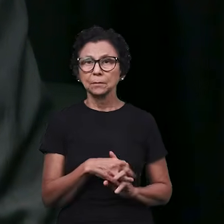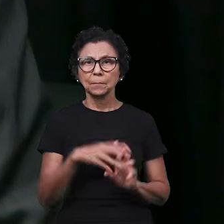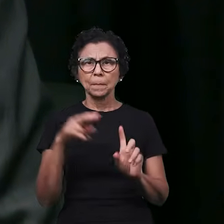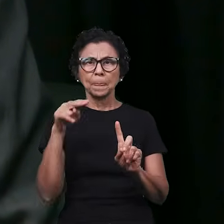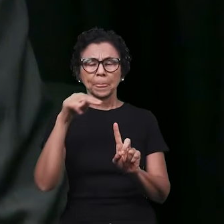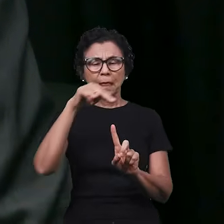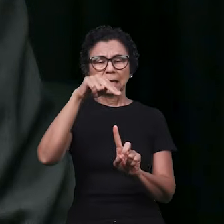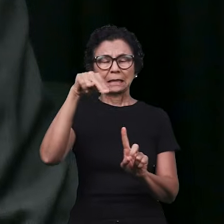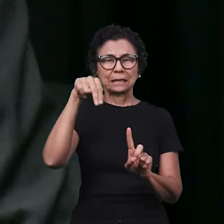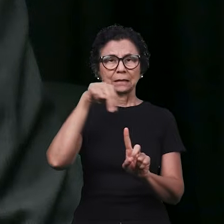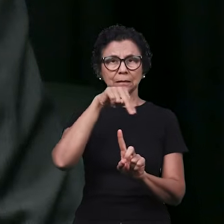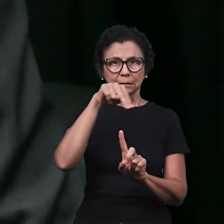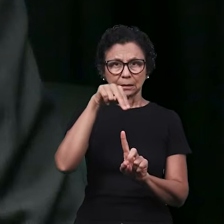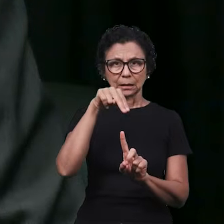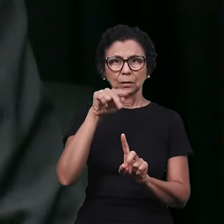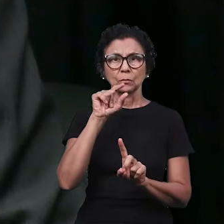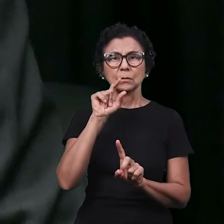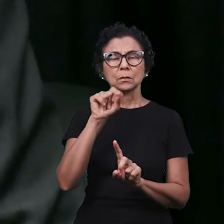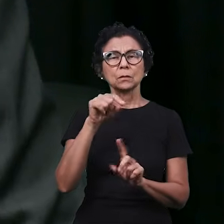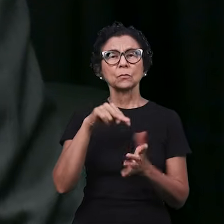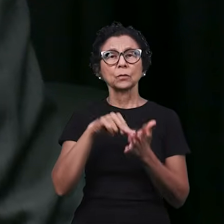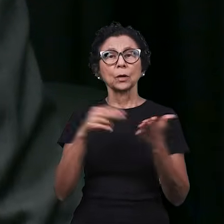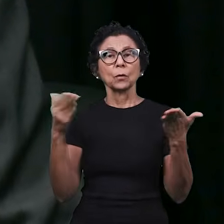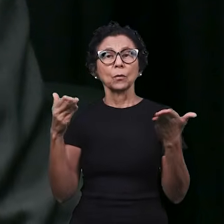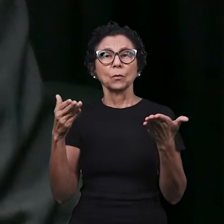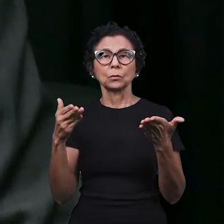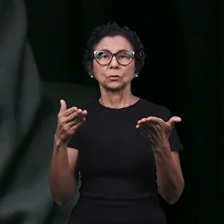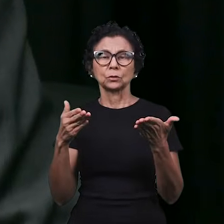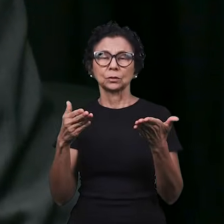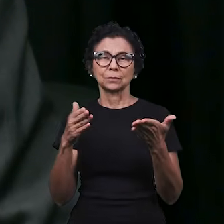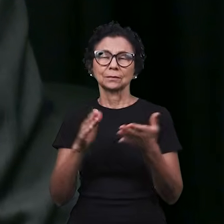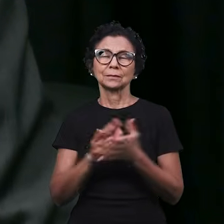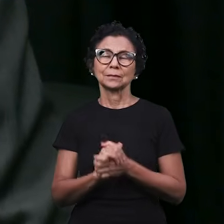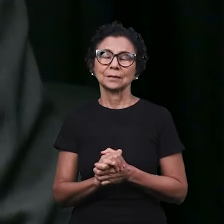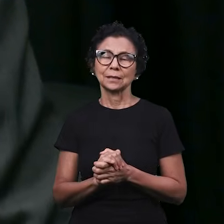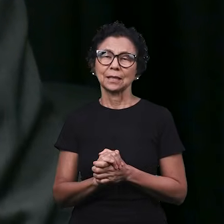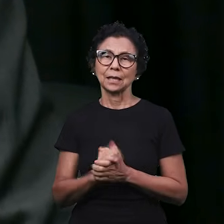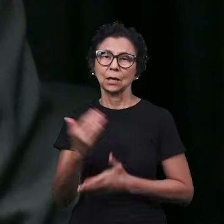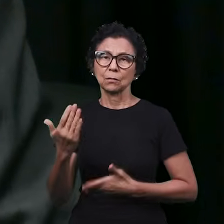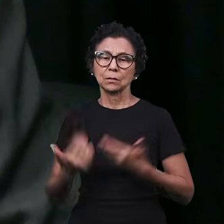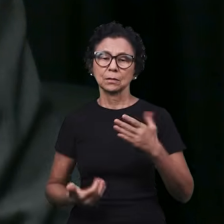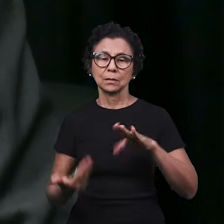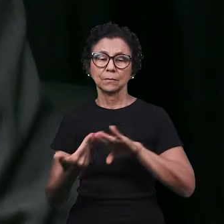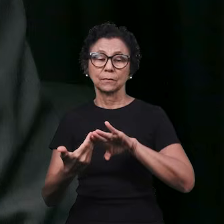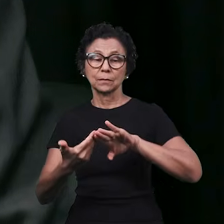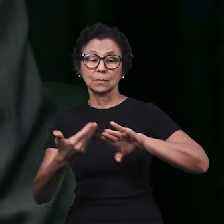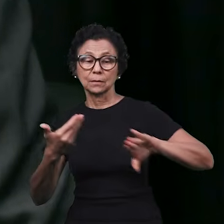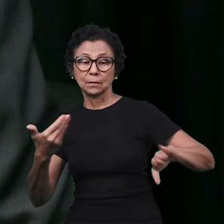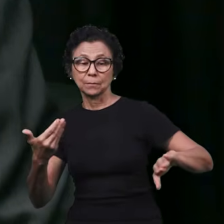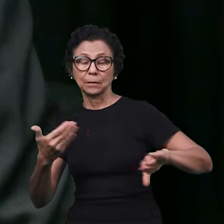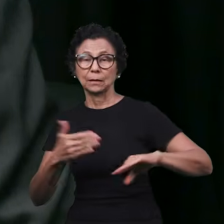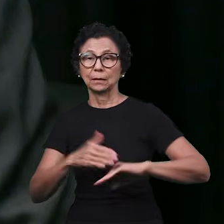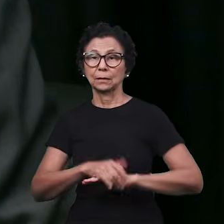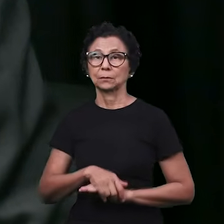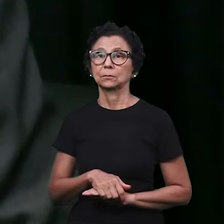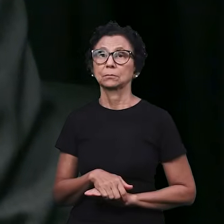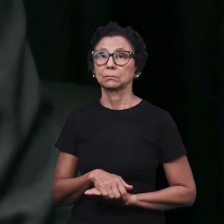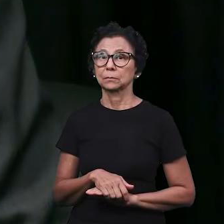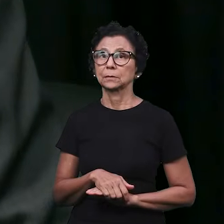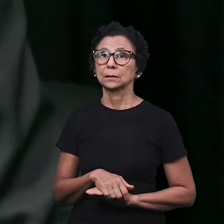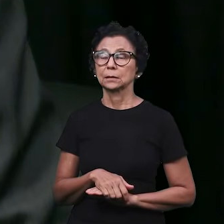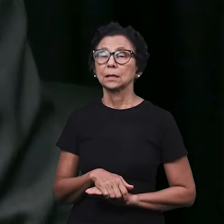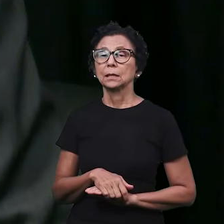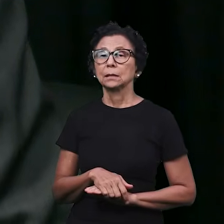de Deus, um homem separado para a glória de Deus. A vida do nazireu era em função do seu chamado